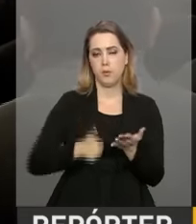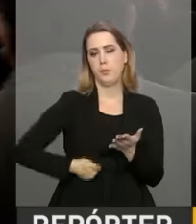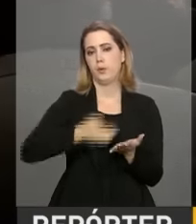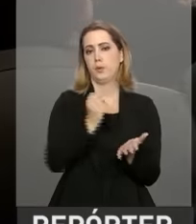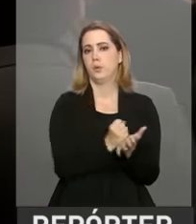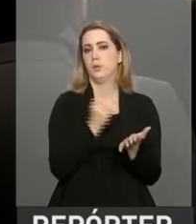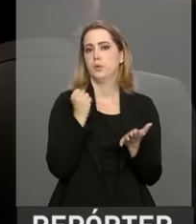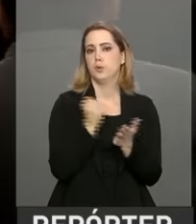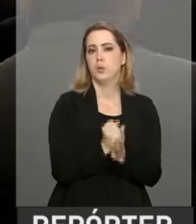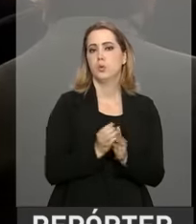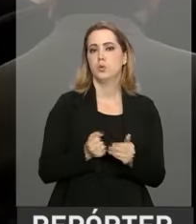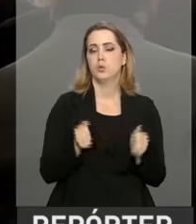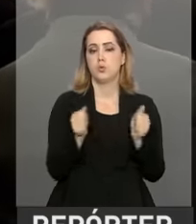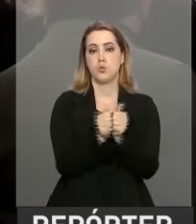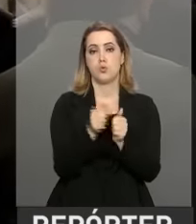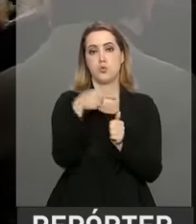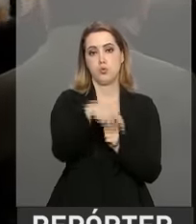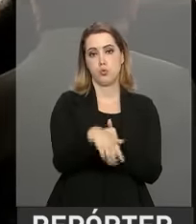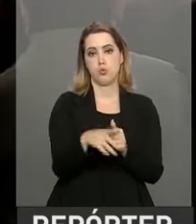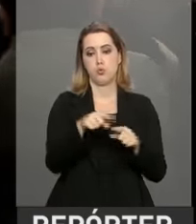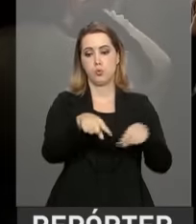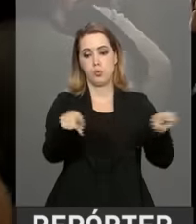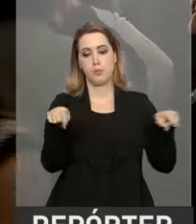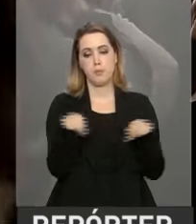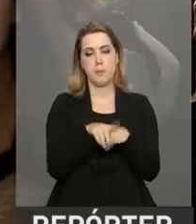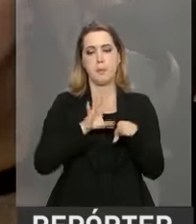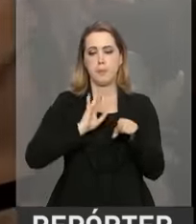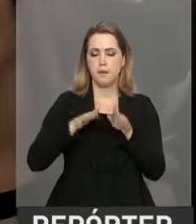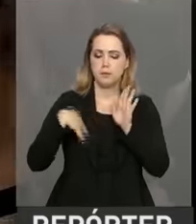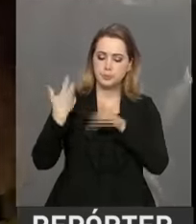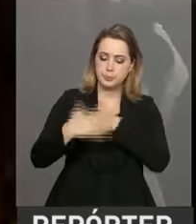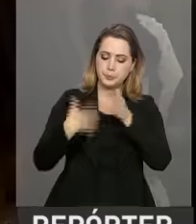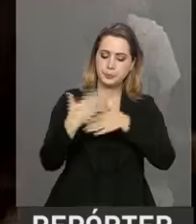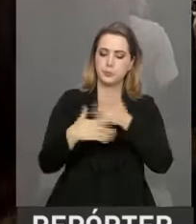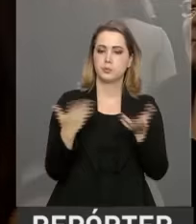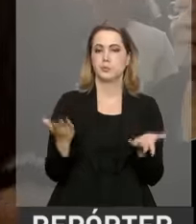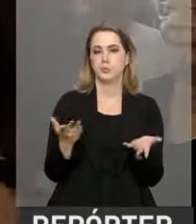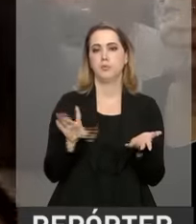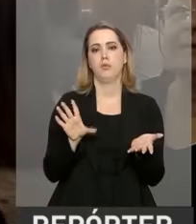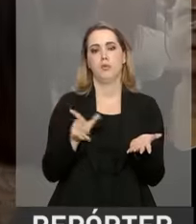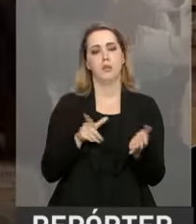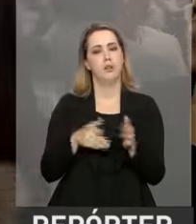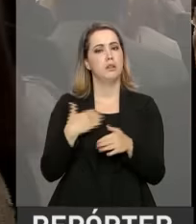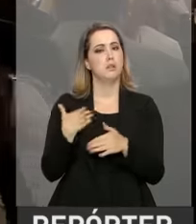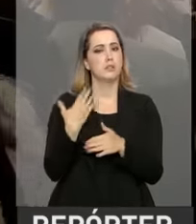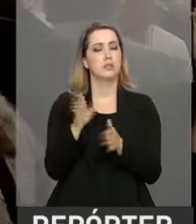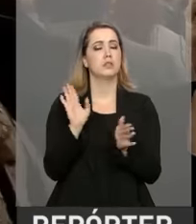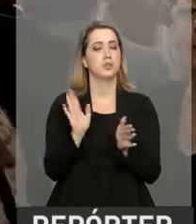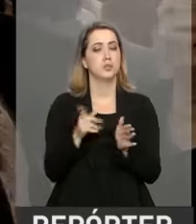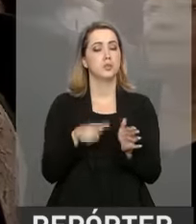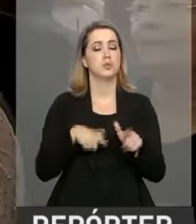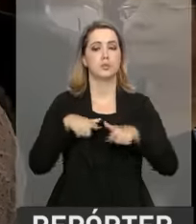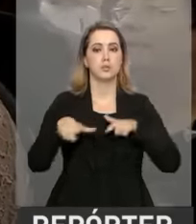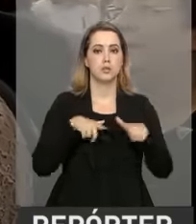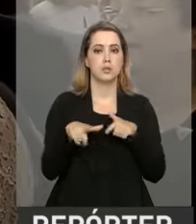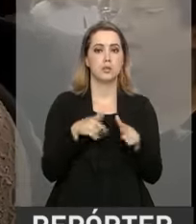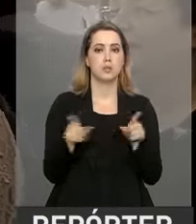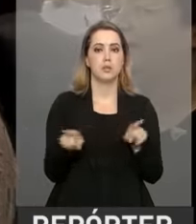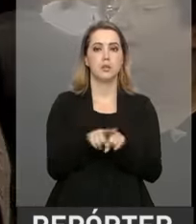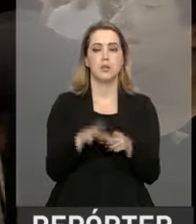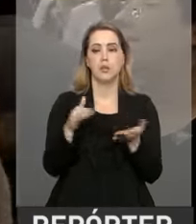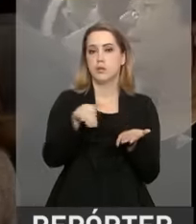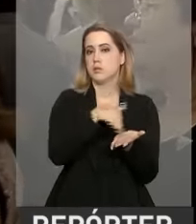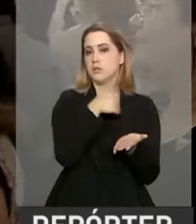salão, que nos usos e costumes já são parceiros há séculos, né? Mas com a novidade, ele se